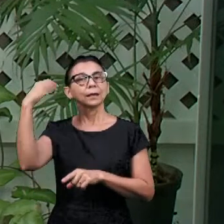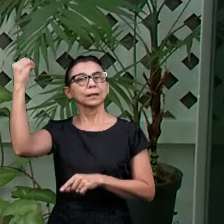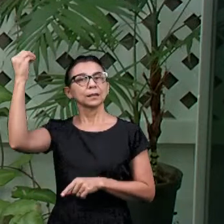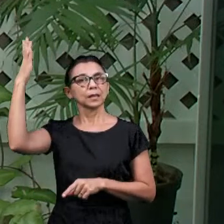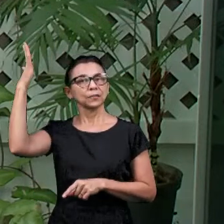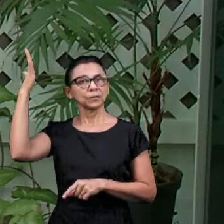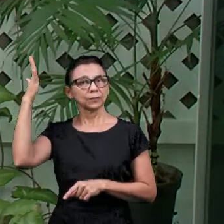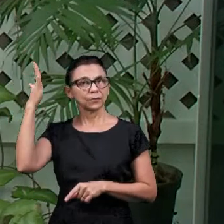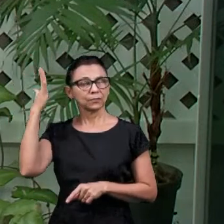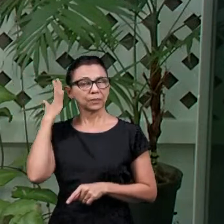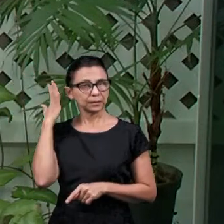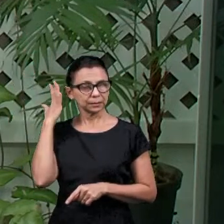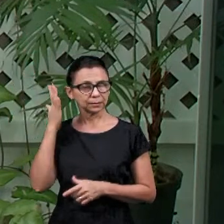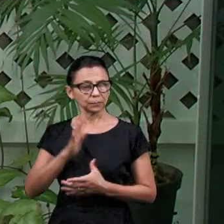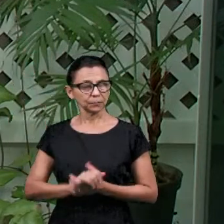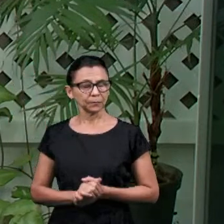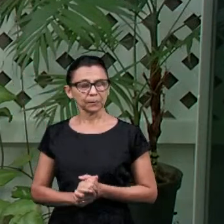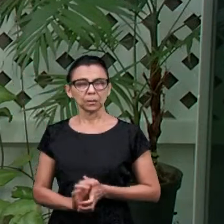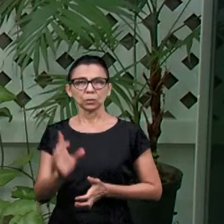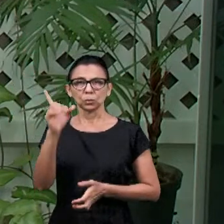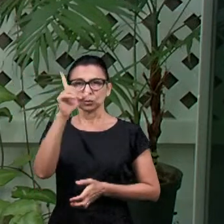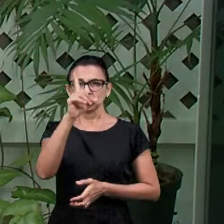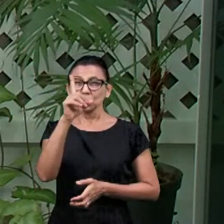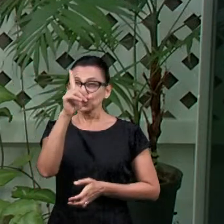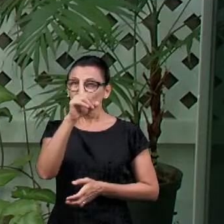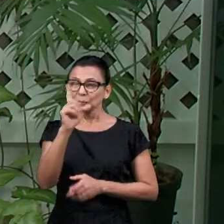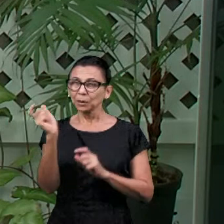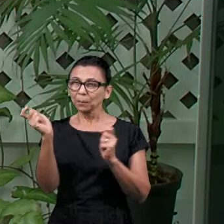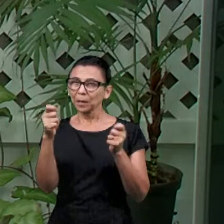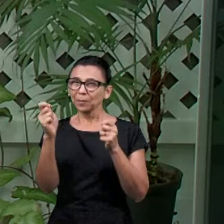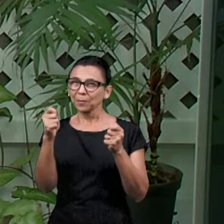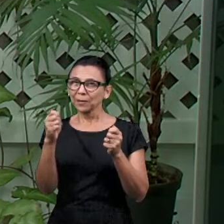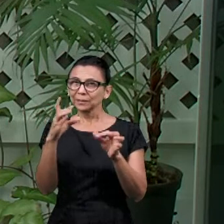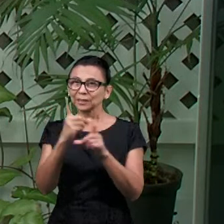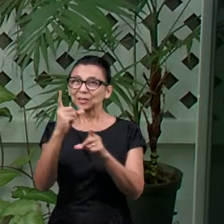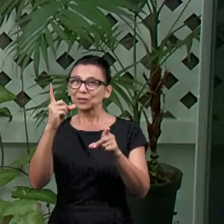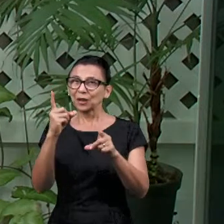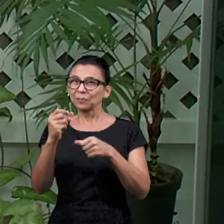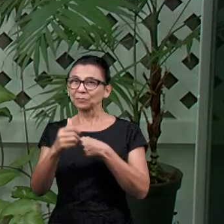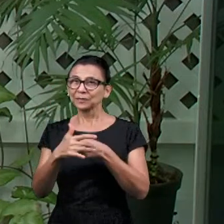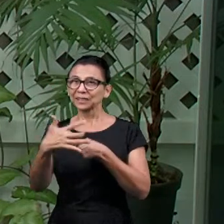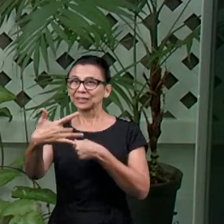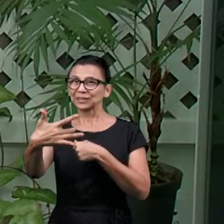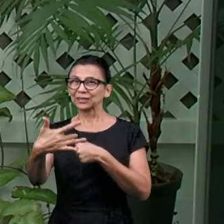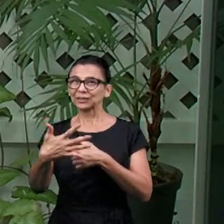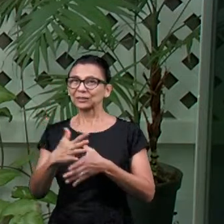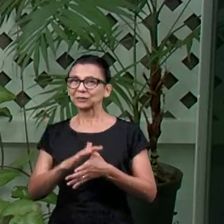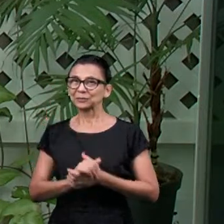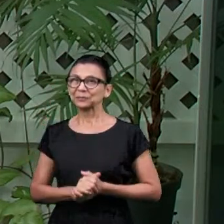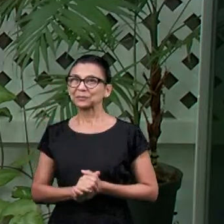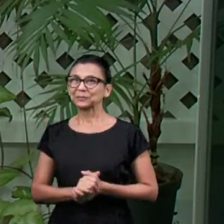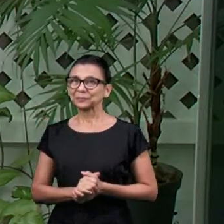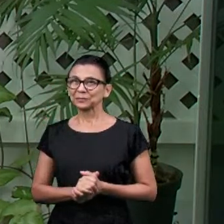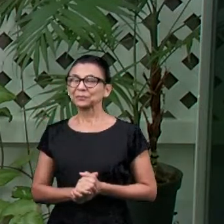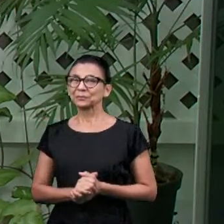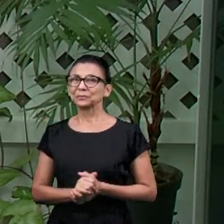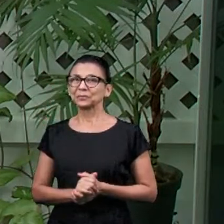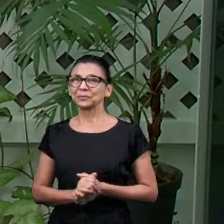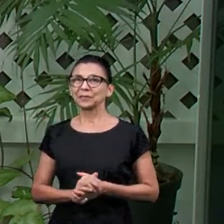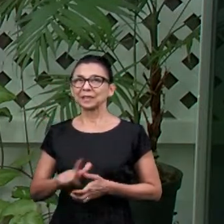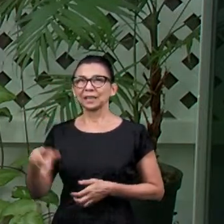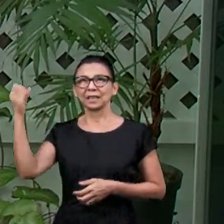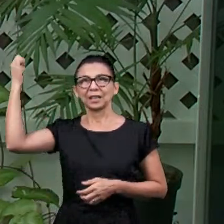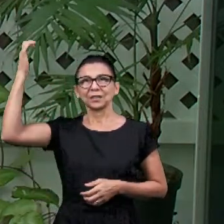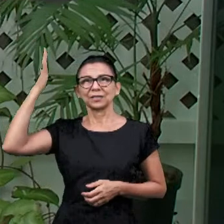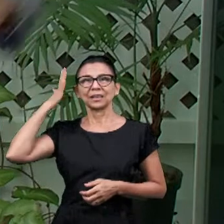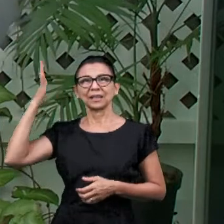todo domingo, você abre o tesouro. Onde é que está? Onde é que está o corpo aqui? Onde é que está a trindade aqui? Onde é